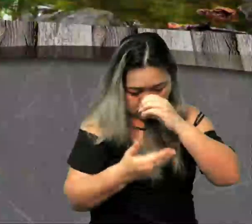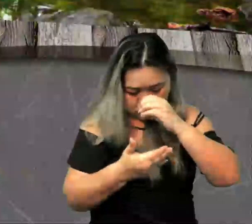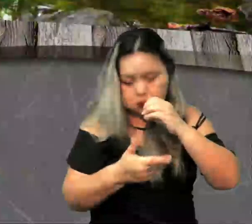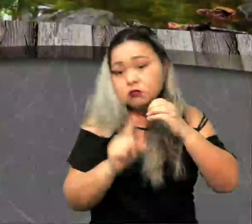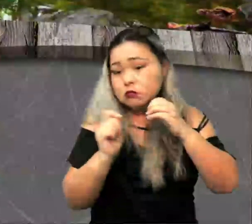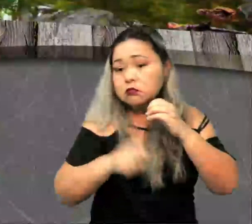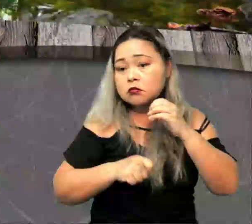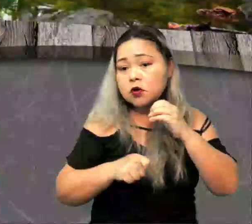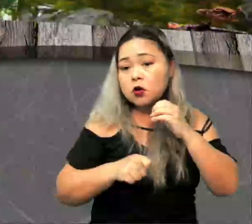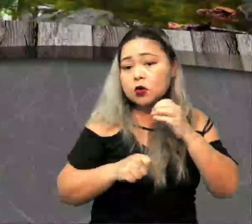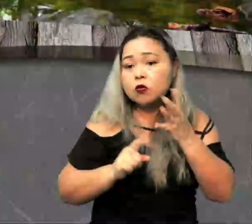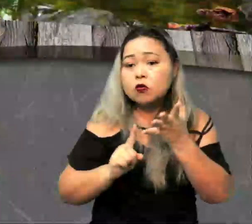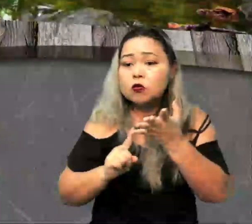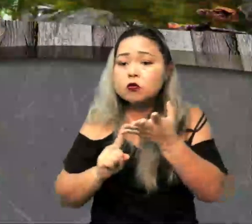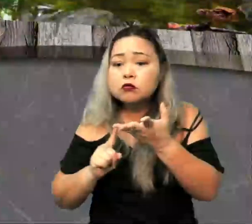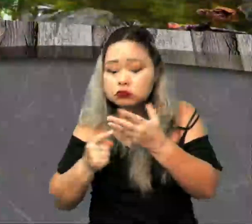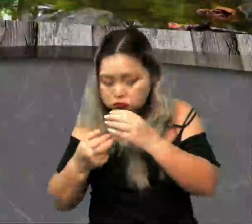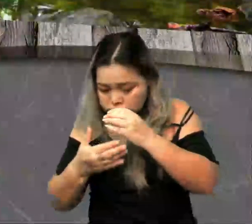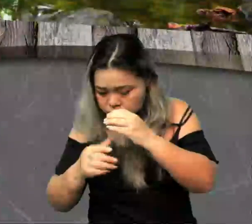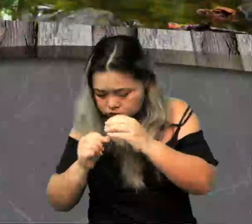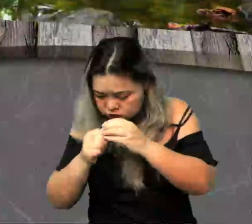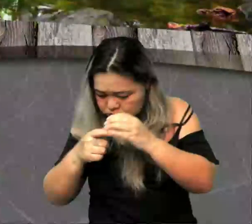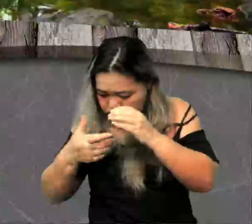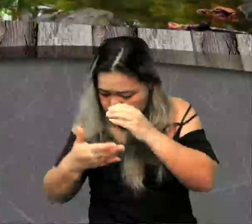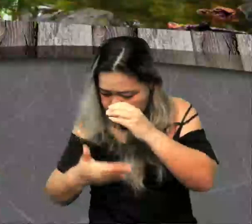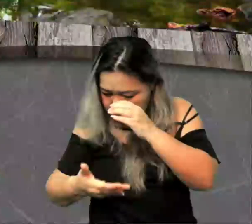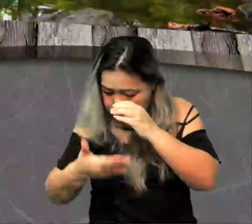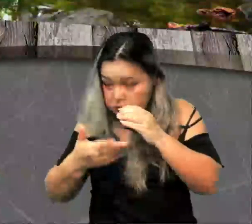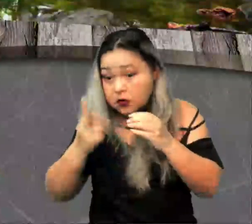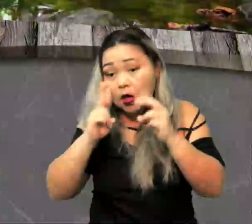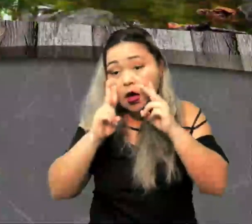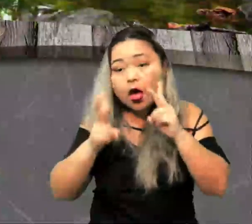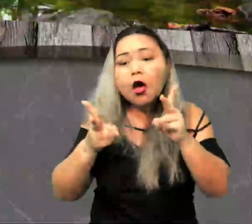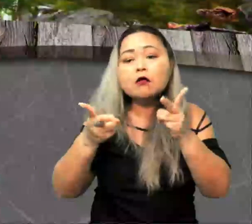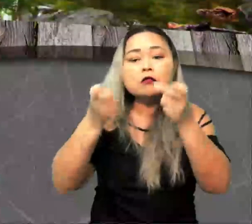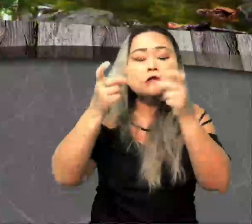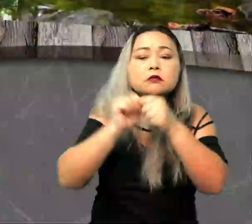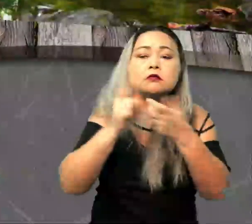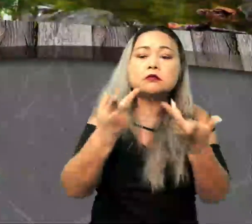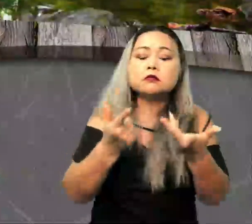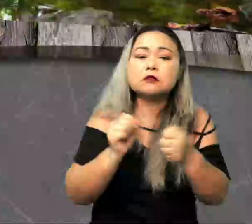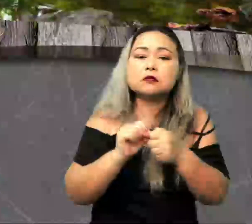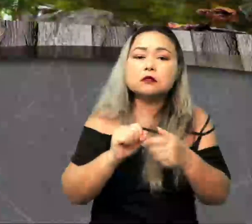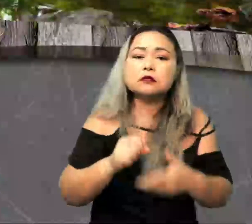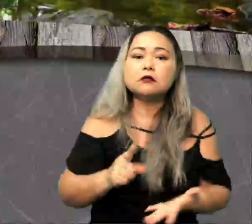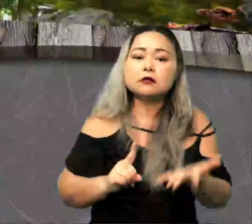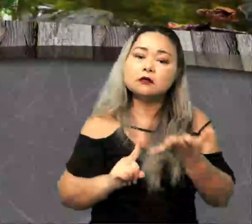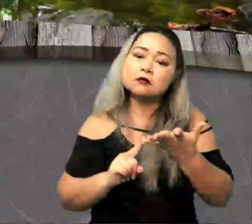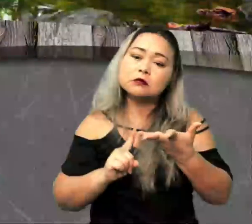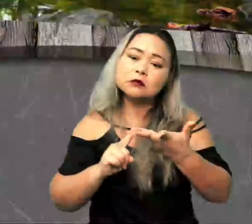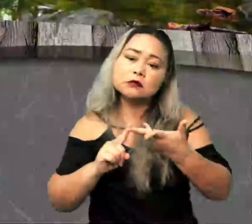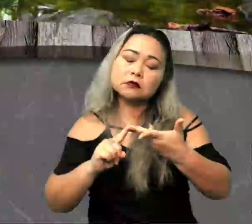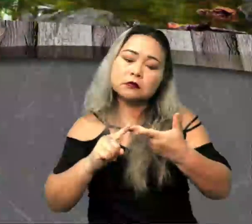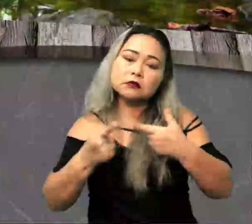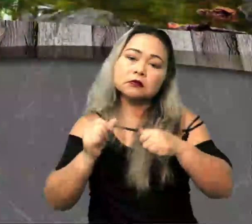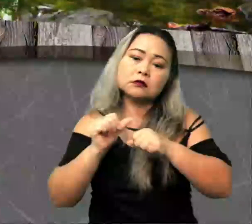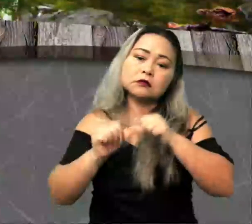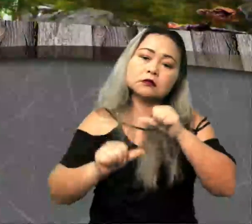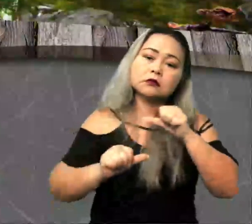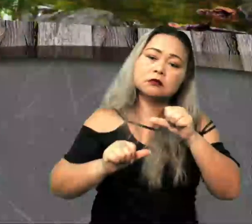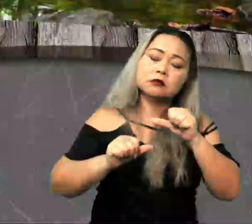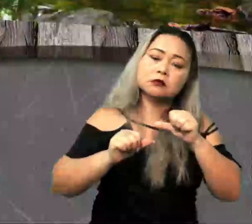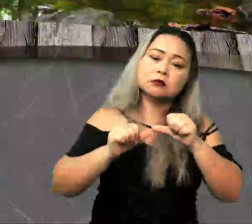Sim. Pode ser um organismo macroscópico? Também. Existem várias espécies aí pluricelulares que estão sofrendo sério risco